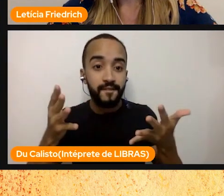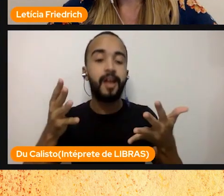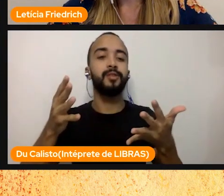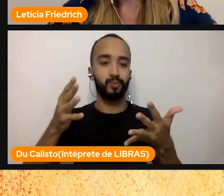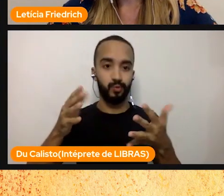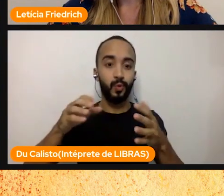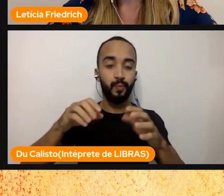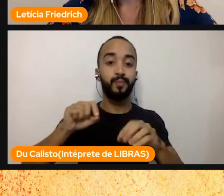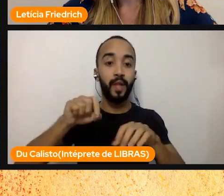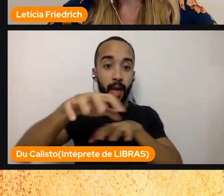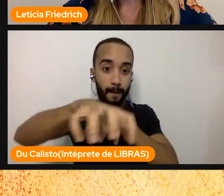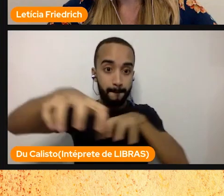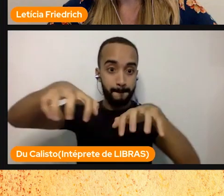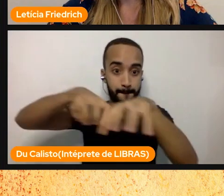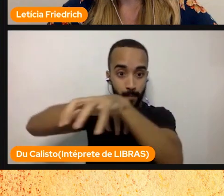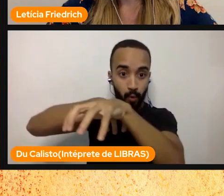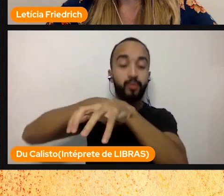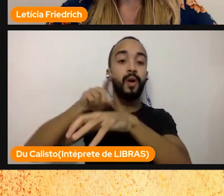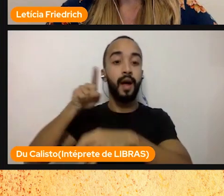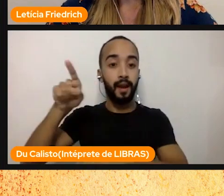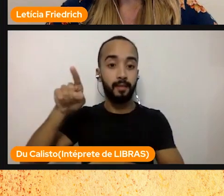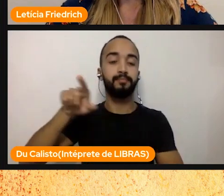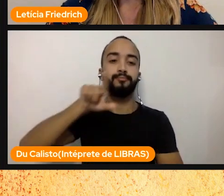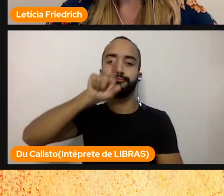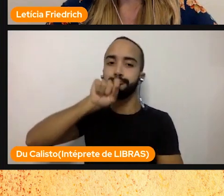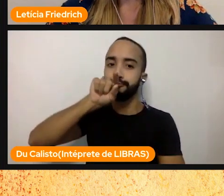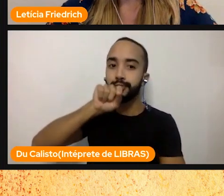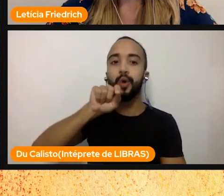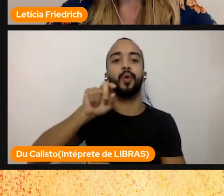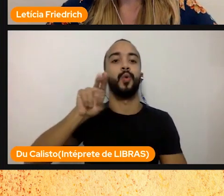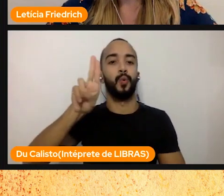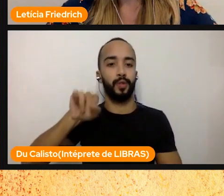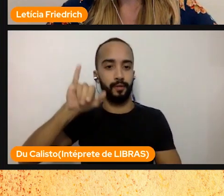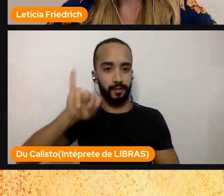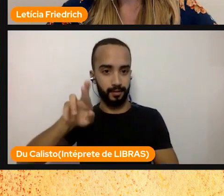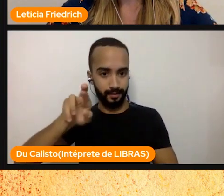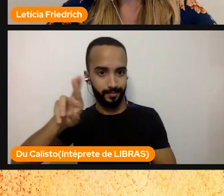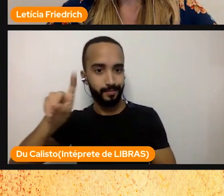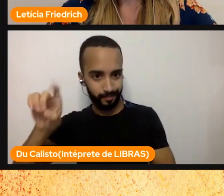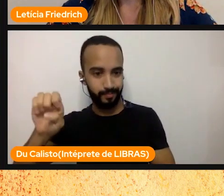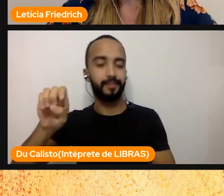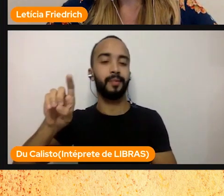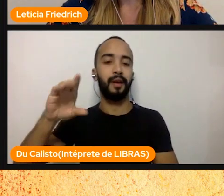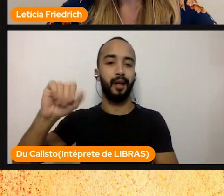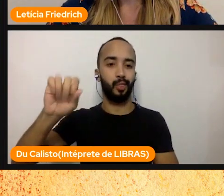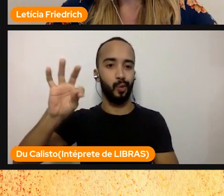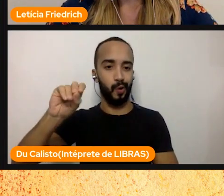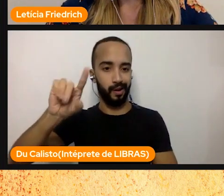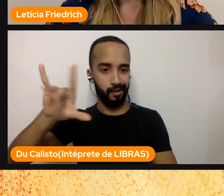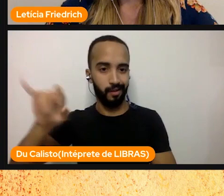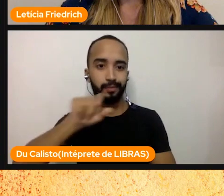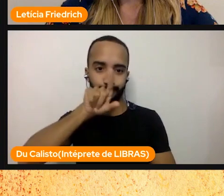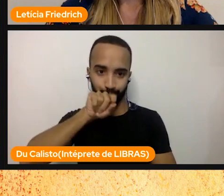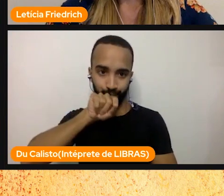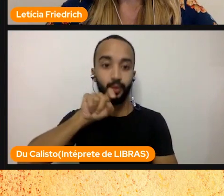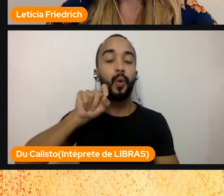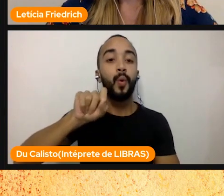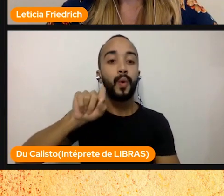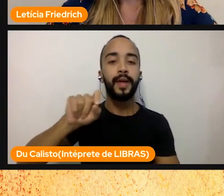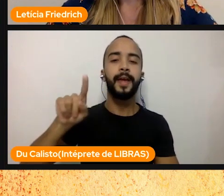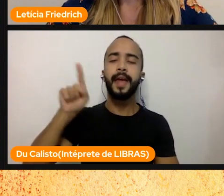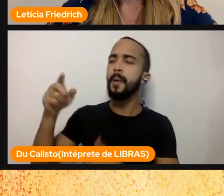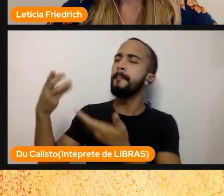para Católica, Universidade Católica de Pernambuco. E aí eu, humildemente, fui falar com ele, saber se ele toparia participar, tá? Ele é de uma gentileza, assim,